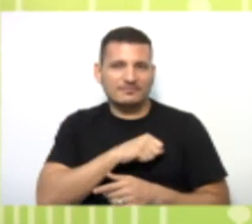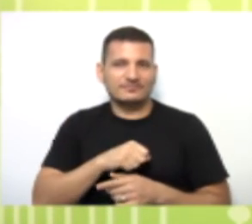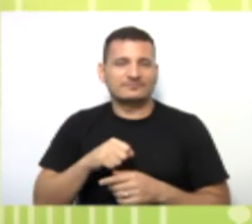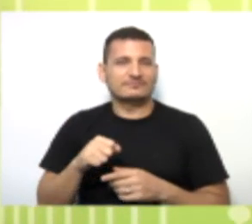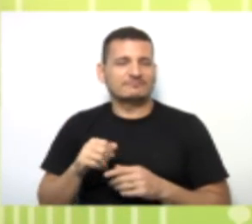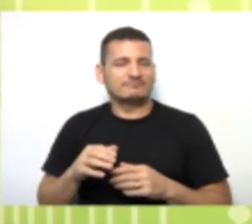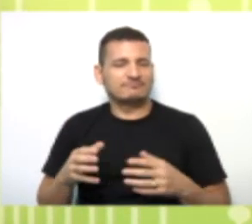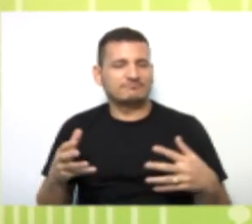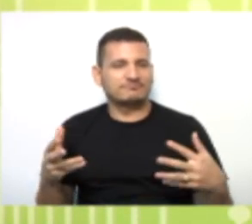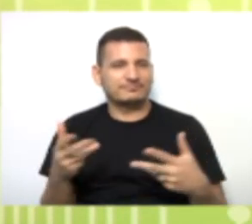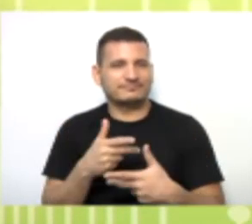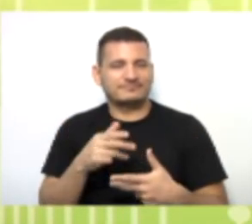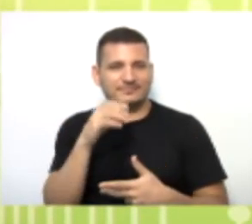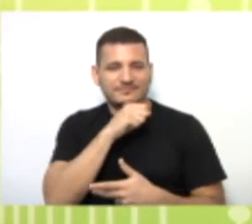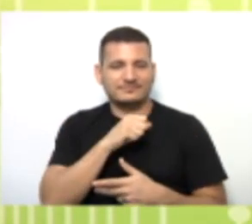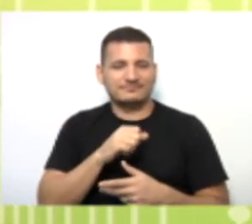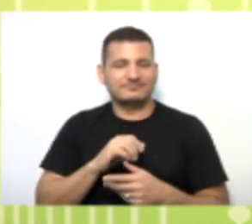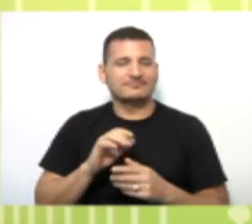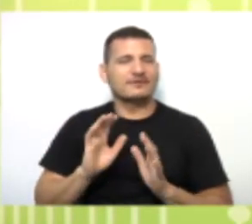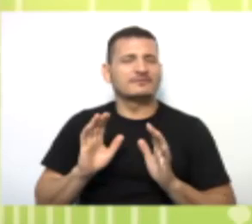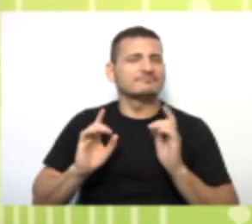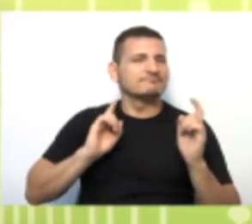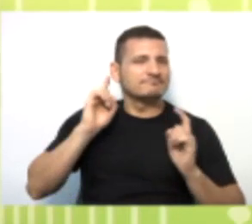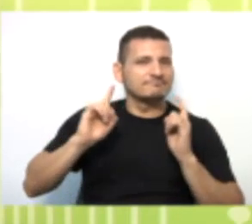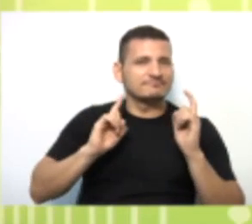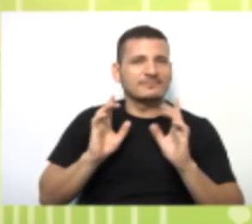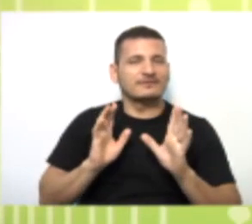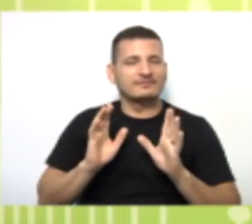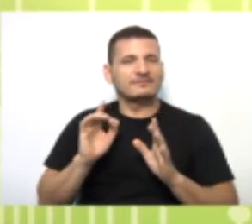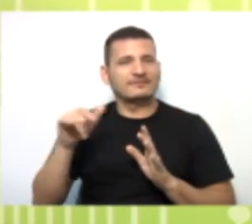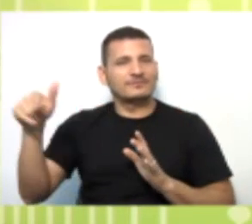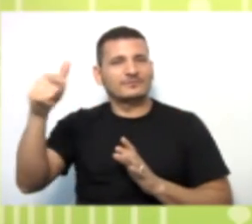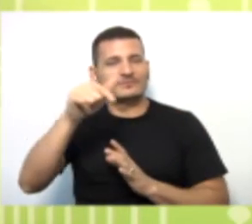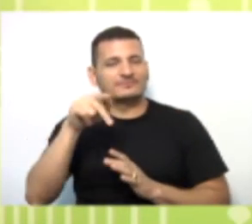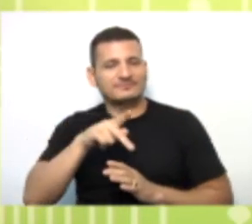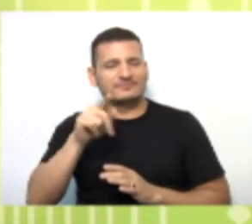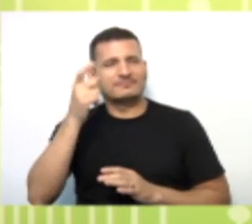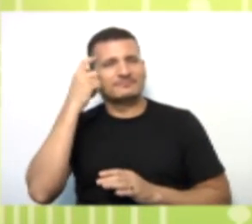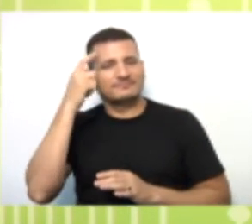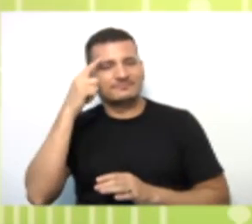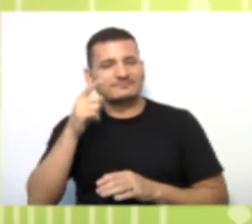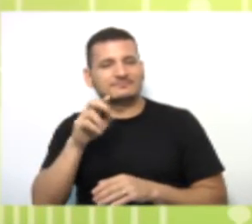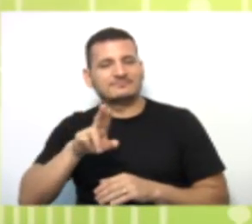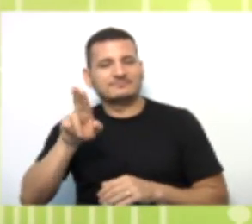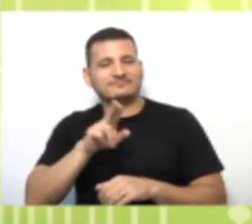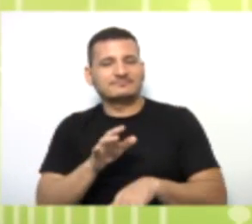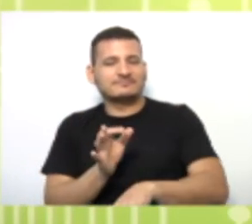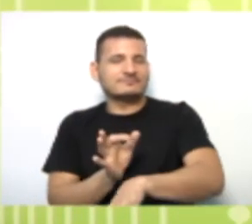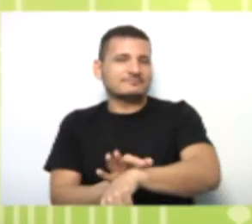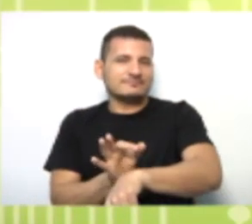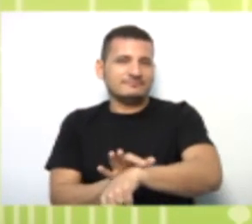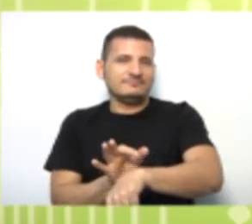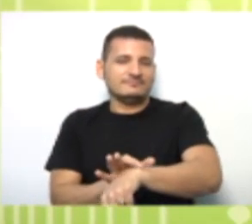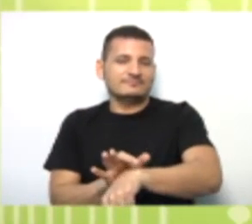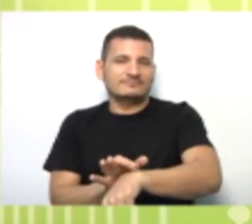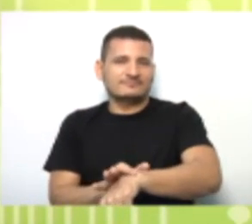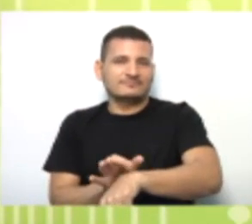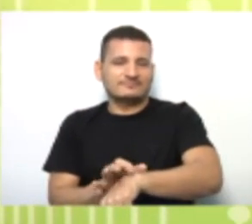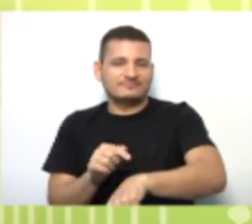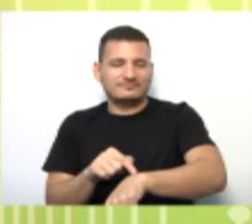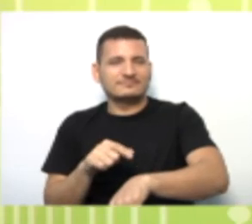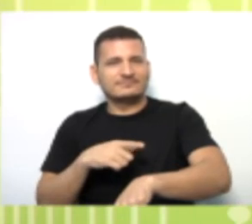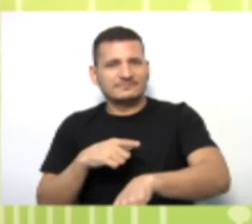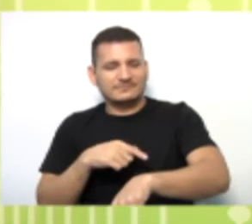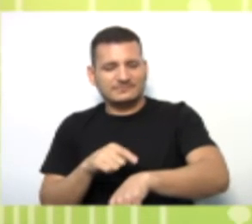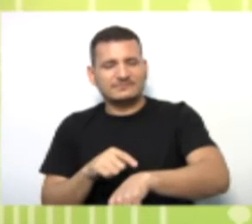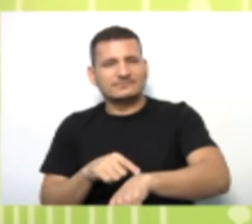muito mais automatizada. Só que quem fica louco com isso, professor, são os outros professores também. Já pensou você usar um relógio que calcula para você bastante coisa